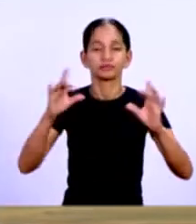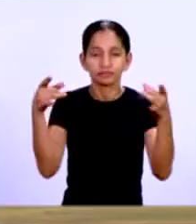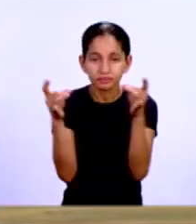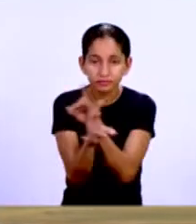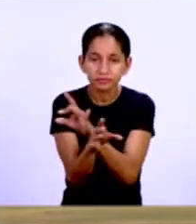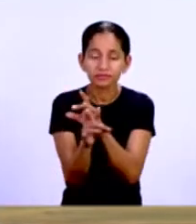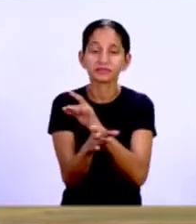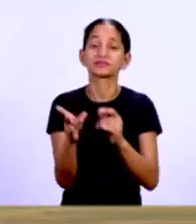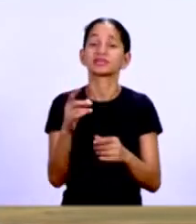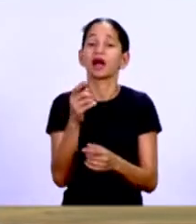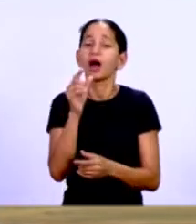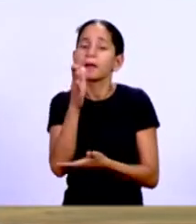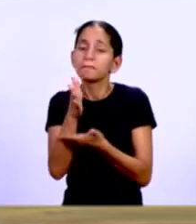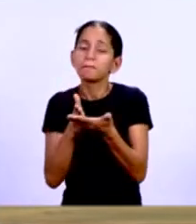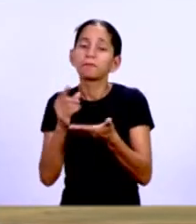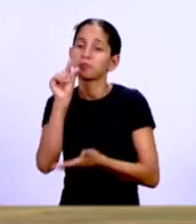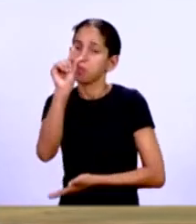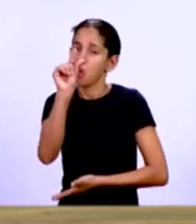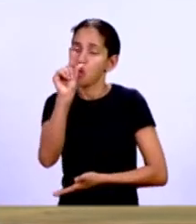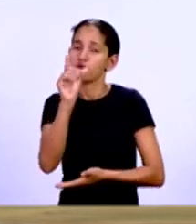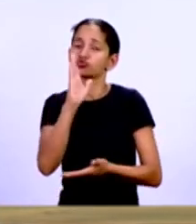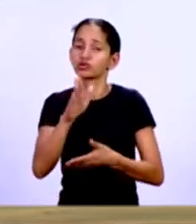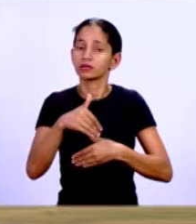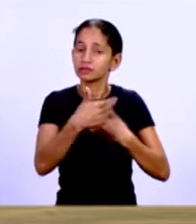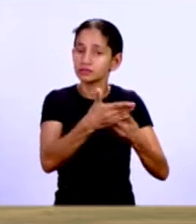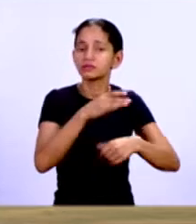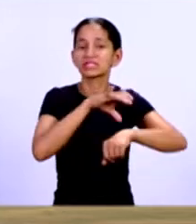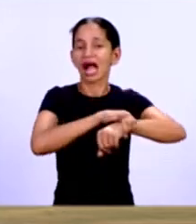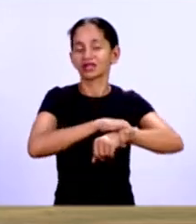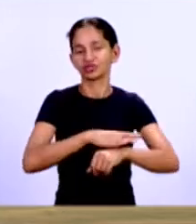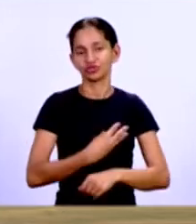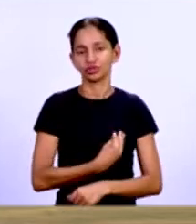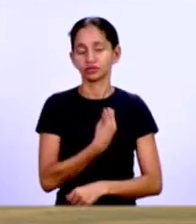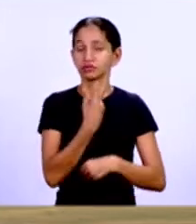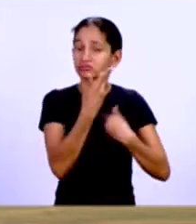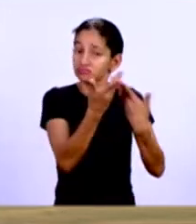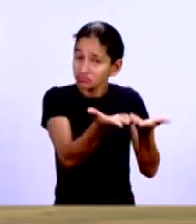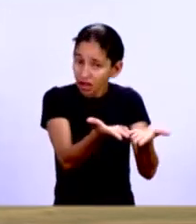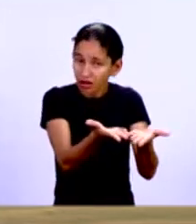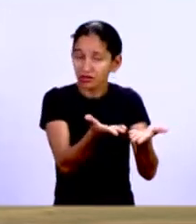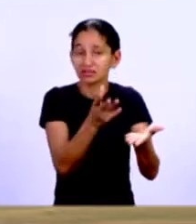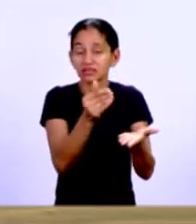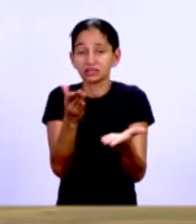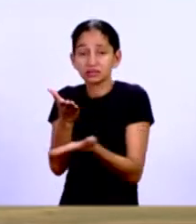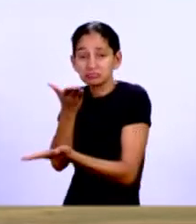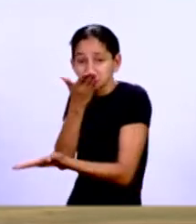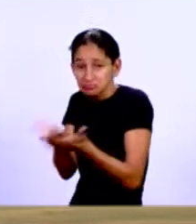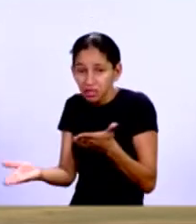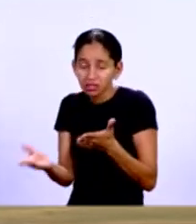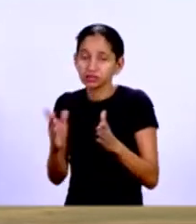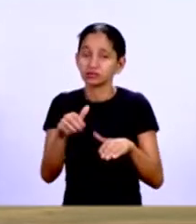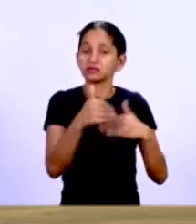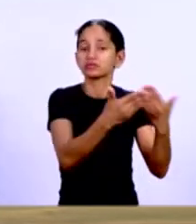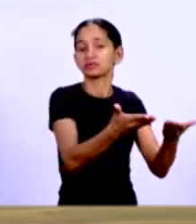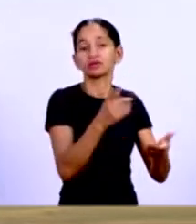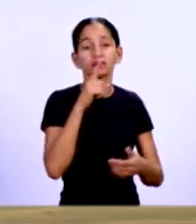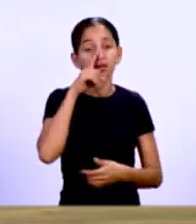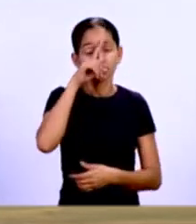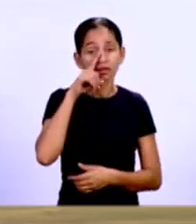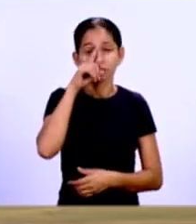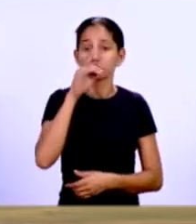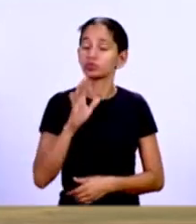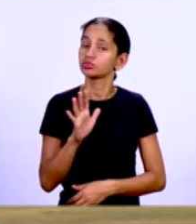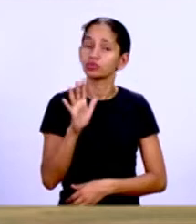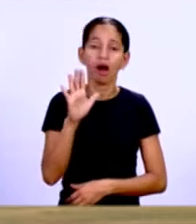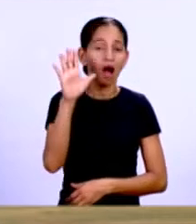como garantia desse financiamento. Caso venha uma chuva e faça com que ele perca essa colheita, o prejuízo, né, o risco vai ser altíssimo